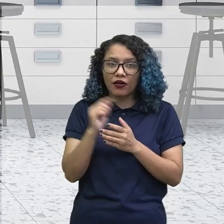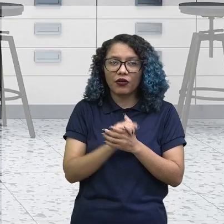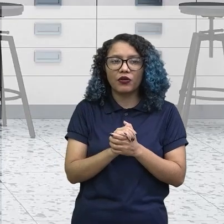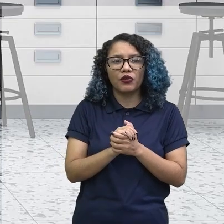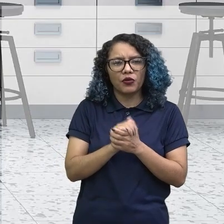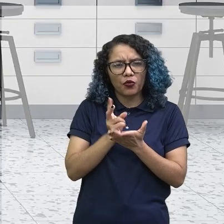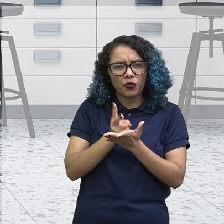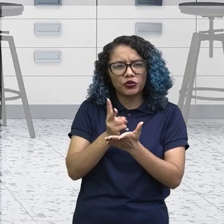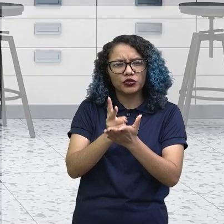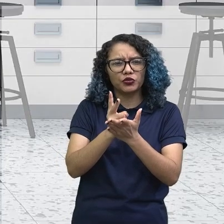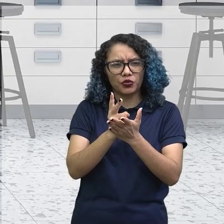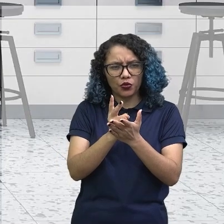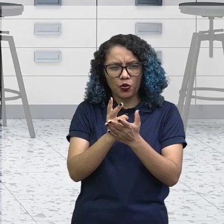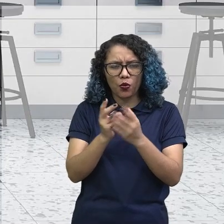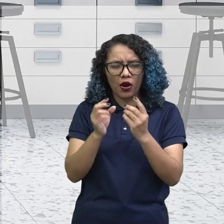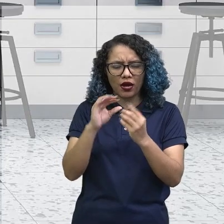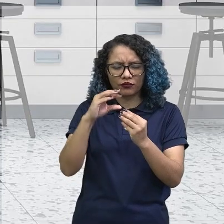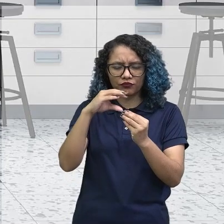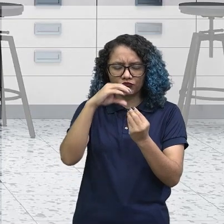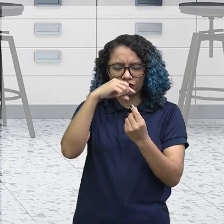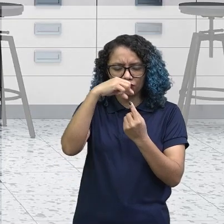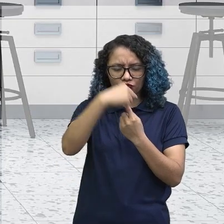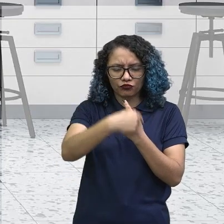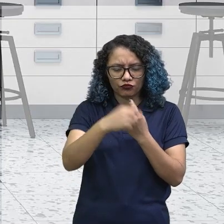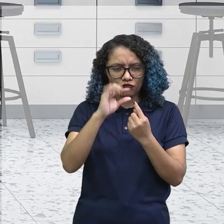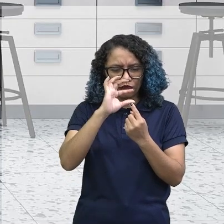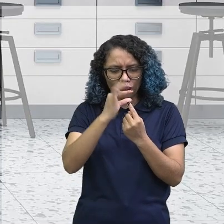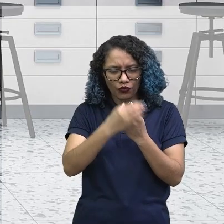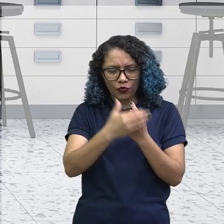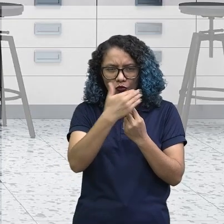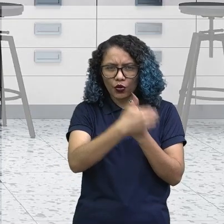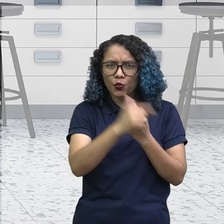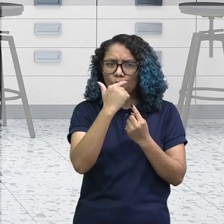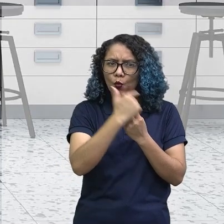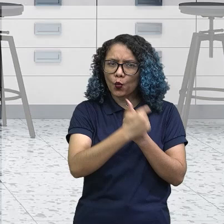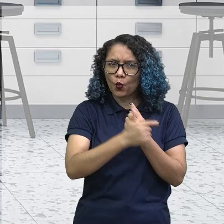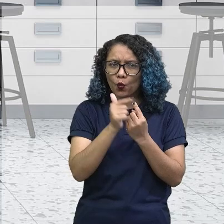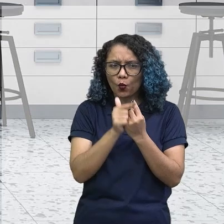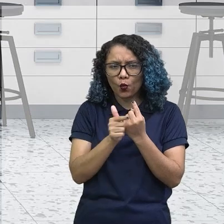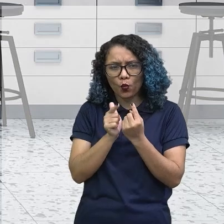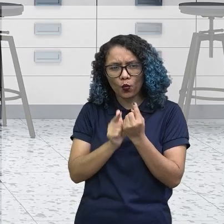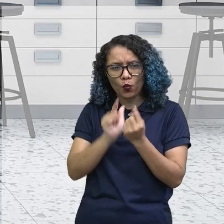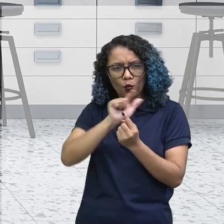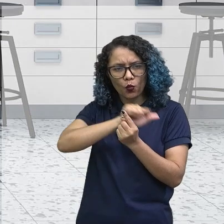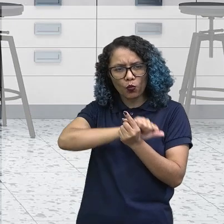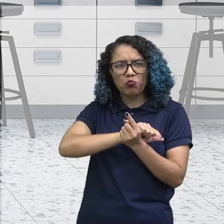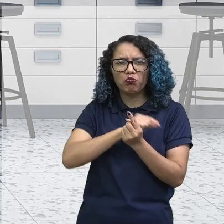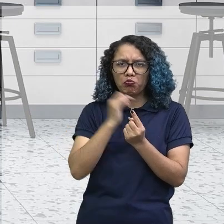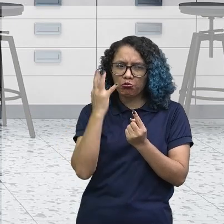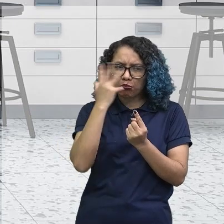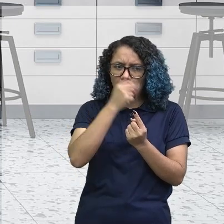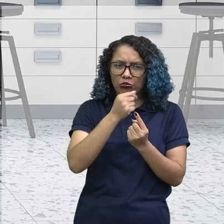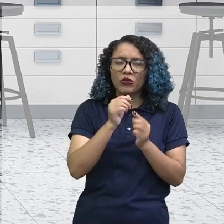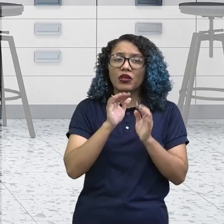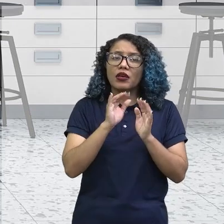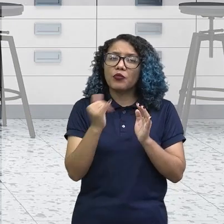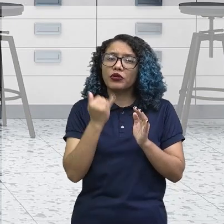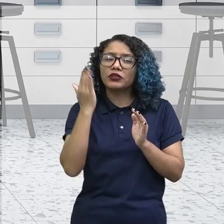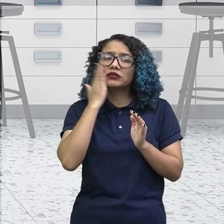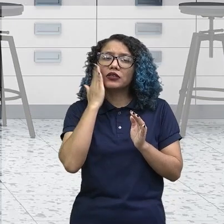casca mais lisinha. É importante a gente saber que essas modificações, elas